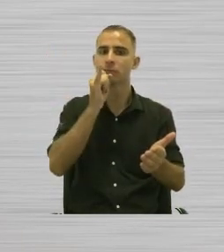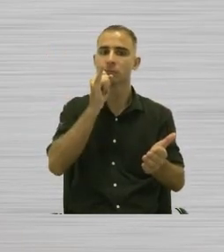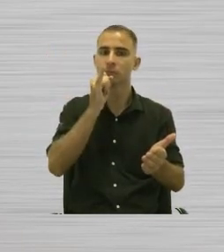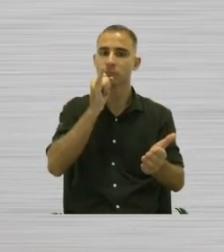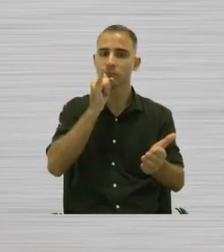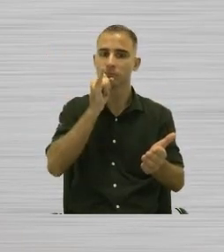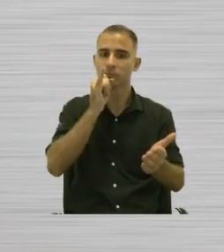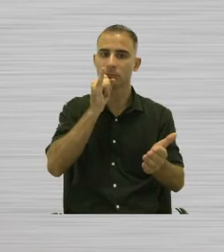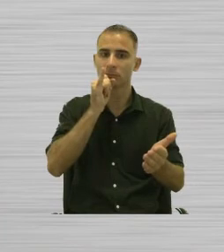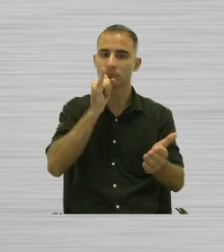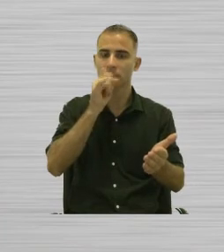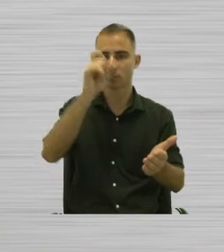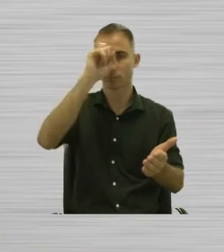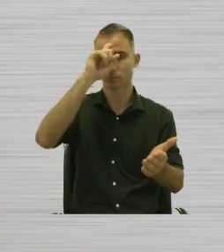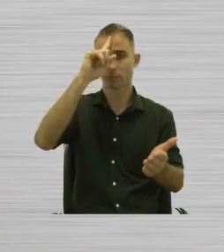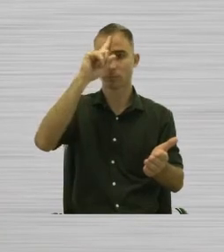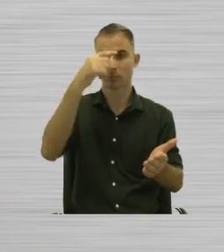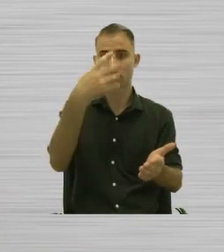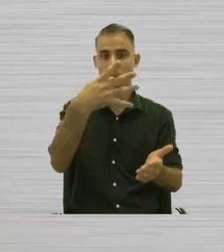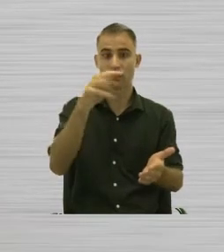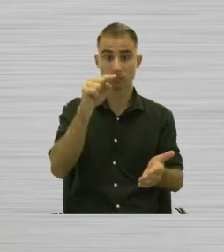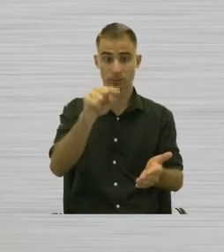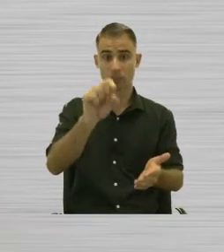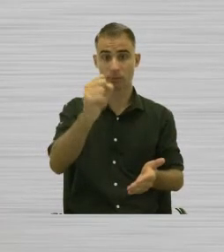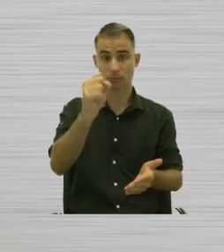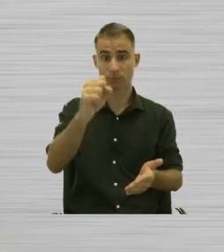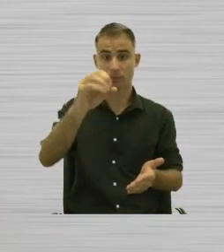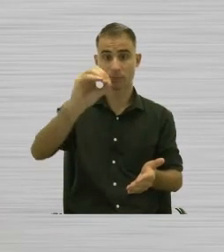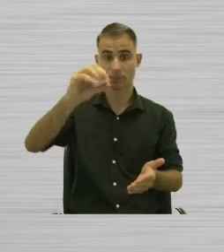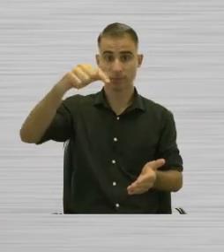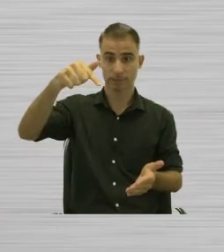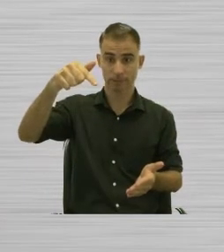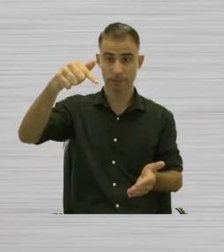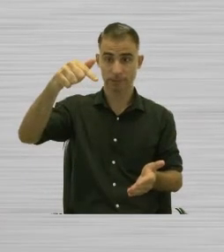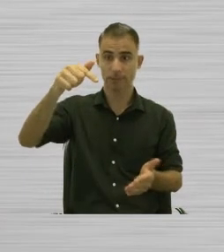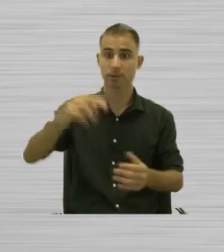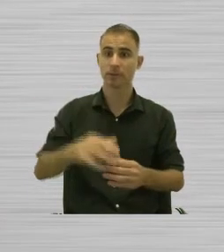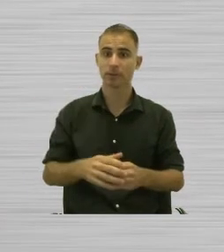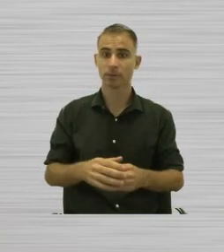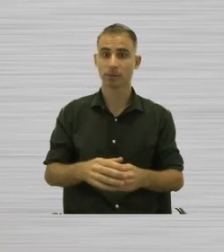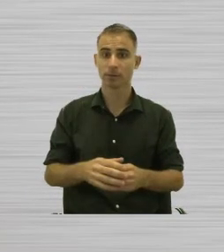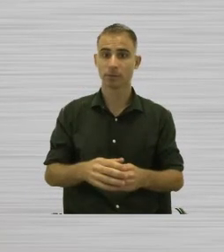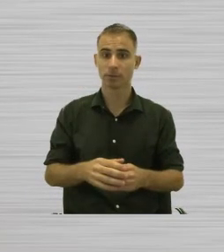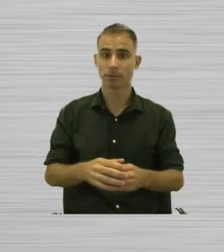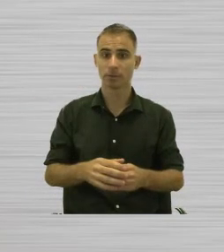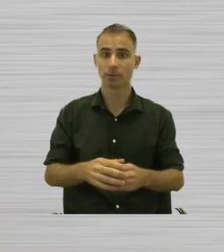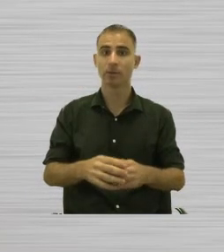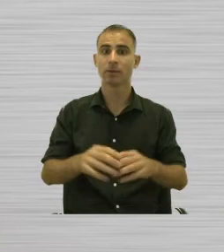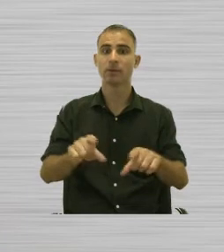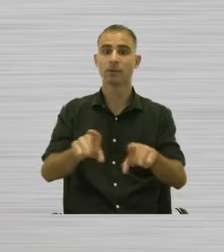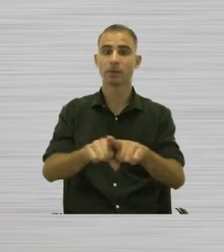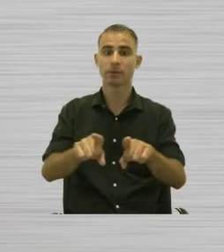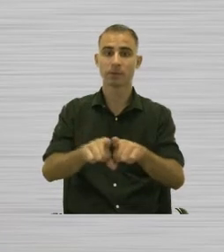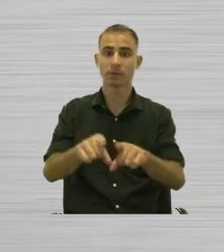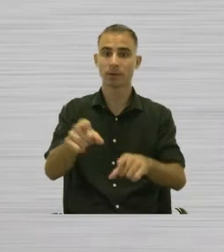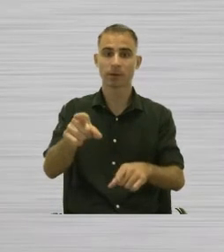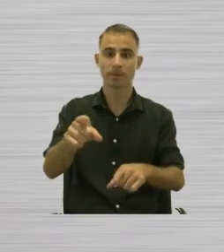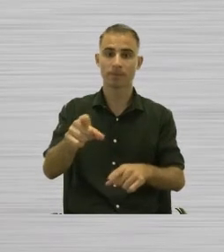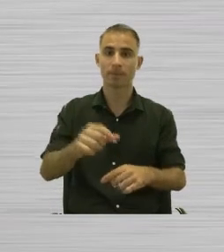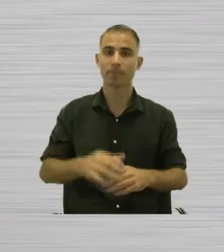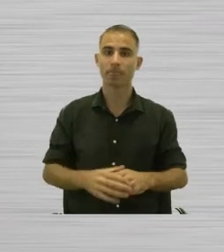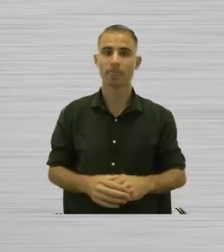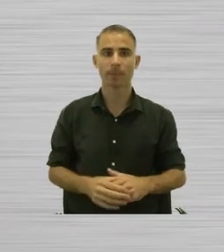básica de 69%, e a estratégia de saúde da família em 42%.